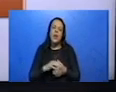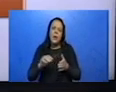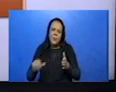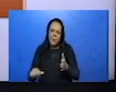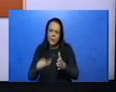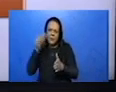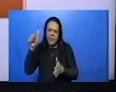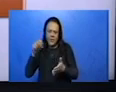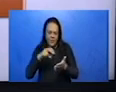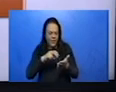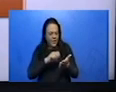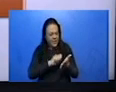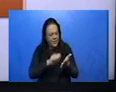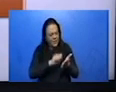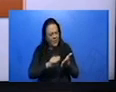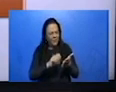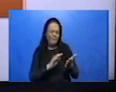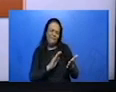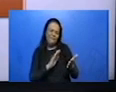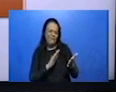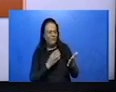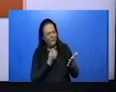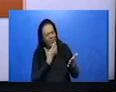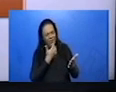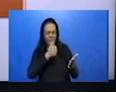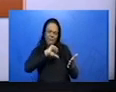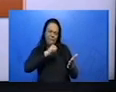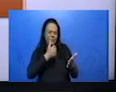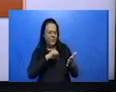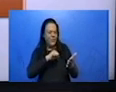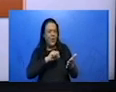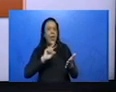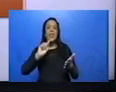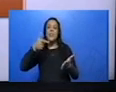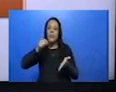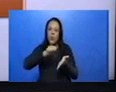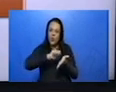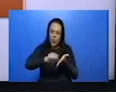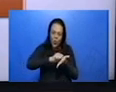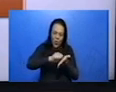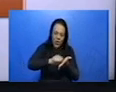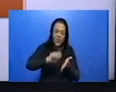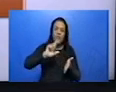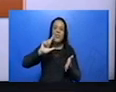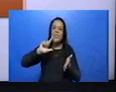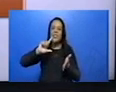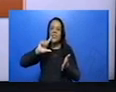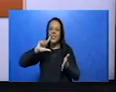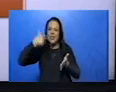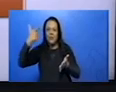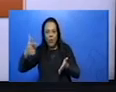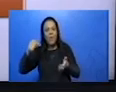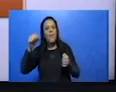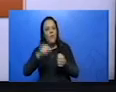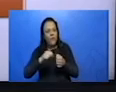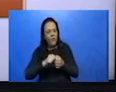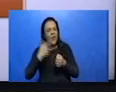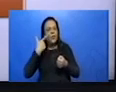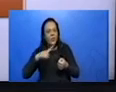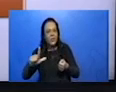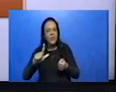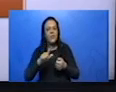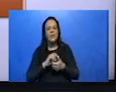bom. Você precisa sempre fazer uma versão preliminar, corrigir e depois passar limpo, tá? Aí, depois que você fizer